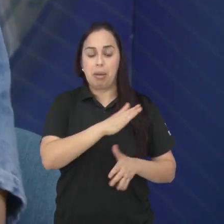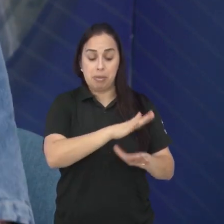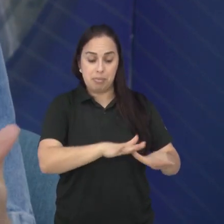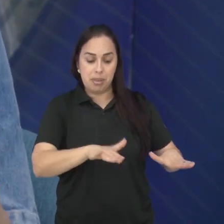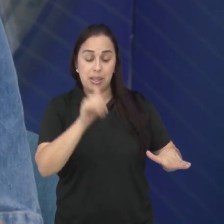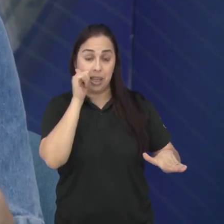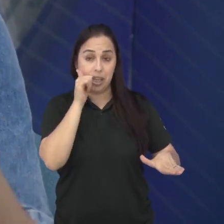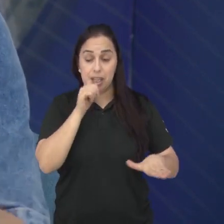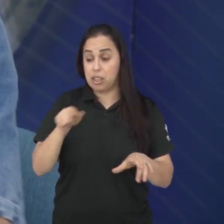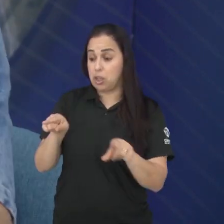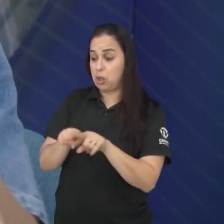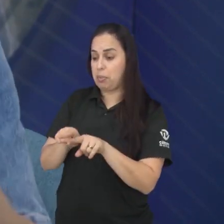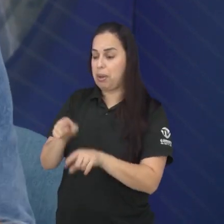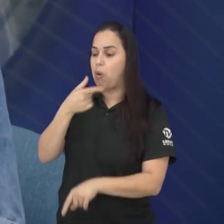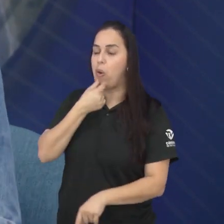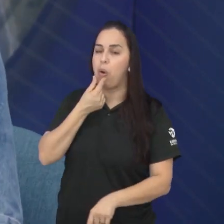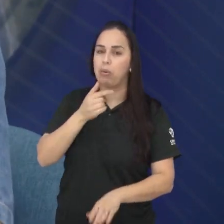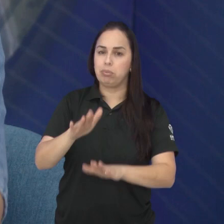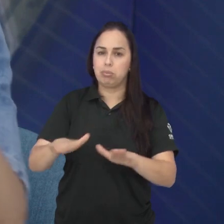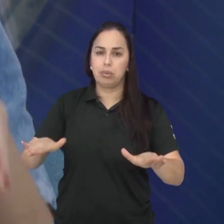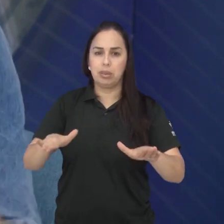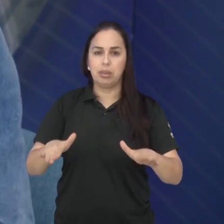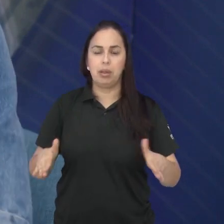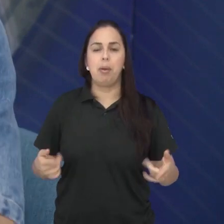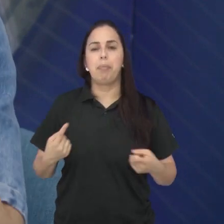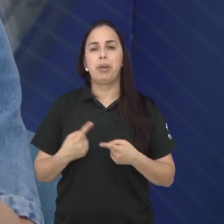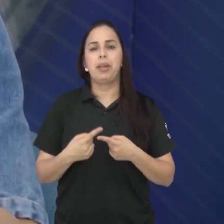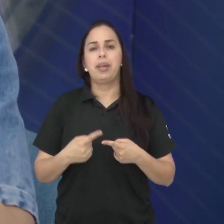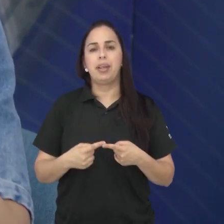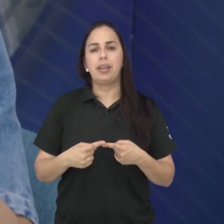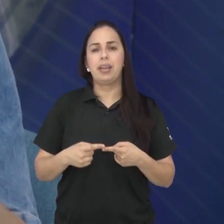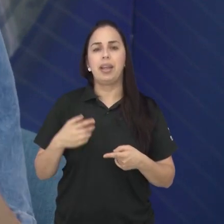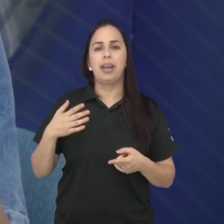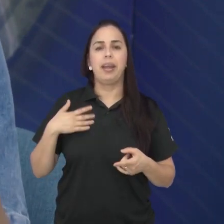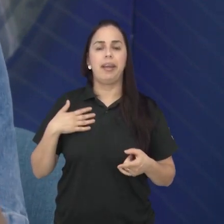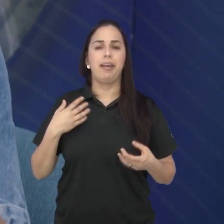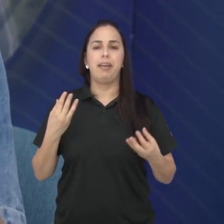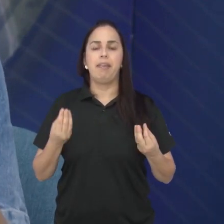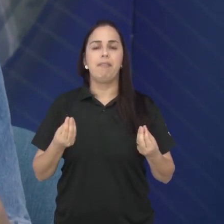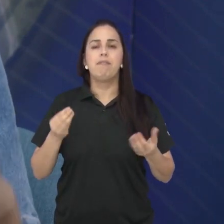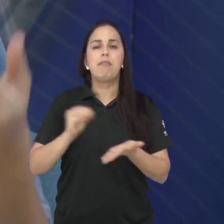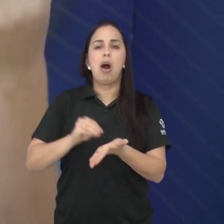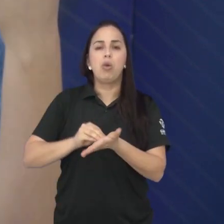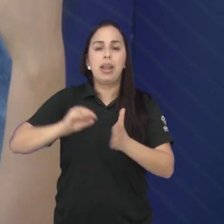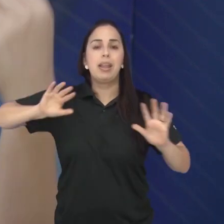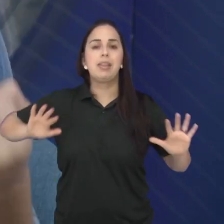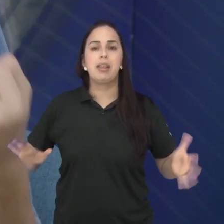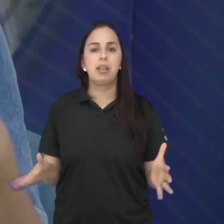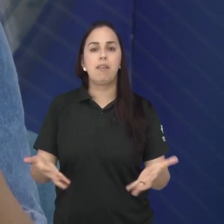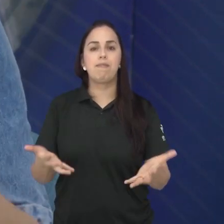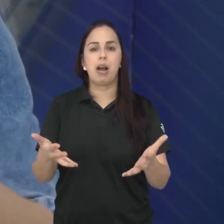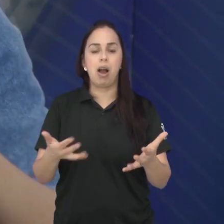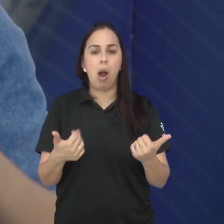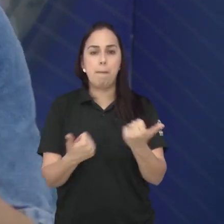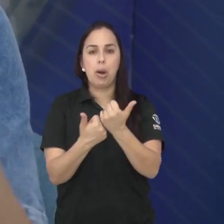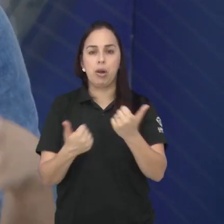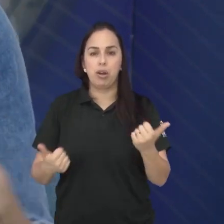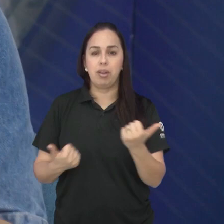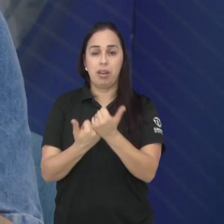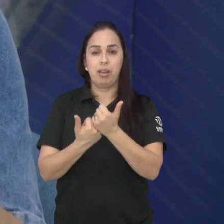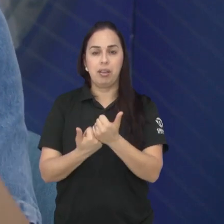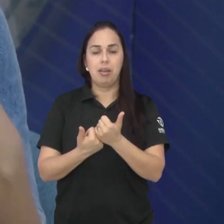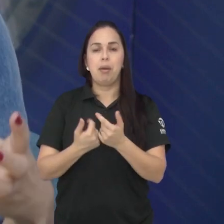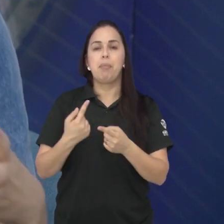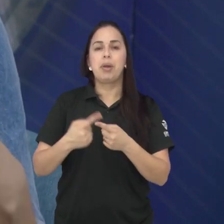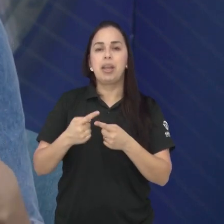e homens, porque muito também do que a gente vive hoje, desse não incentivo à sororidade, vai também de uma